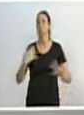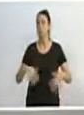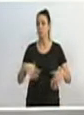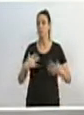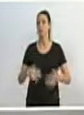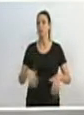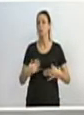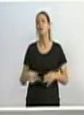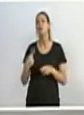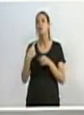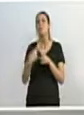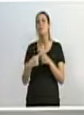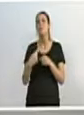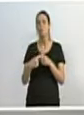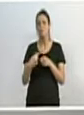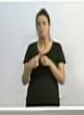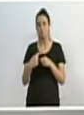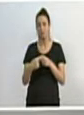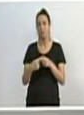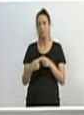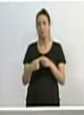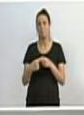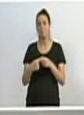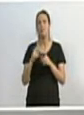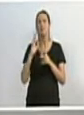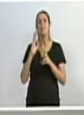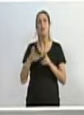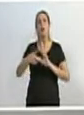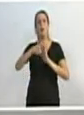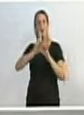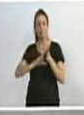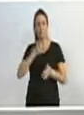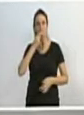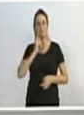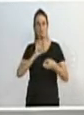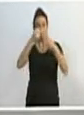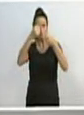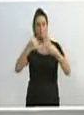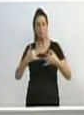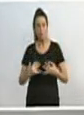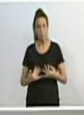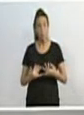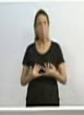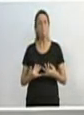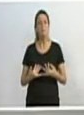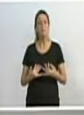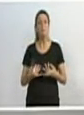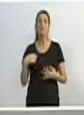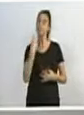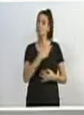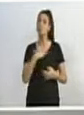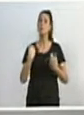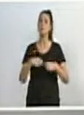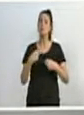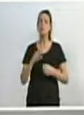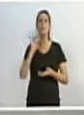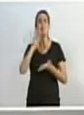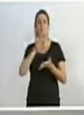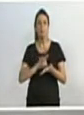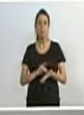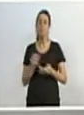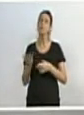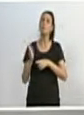por falta do que o vereador Fábio falou, que nós temos que dar um amparo maior, temos que